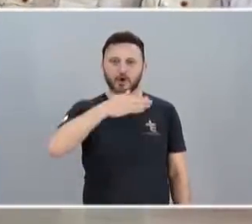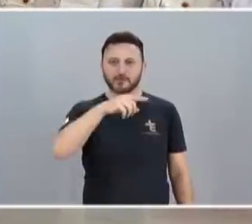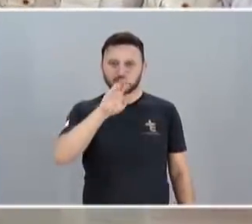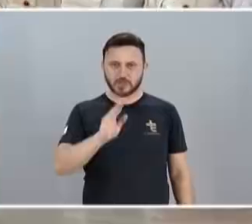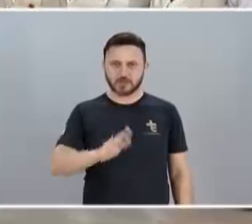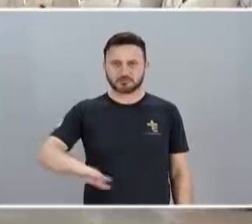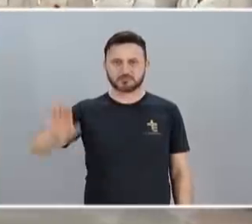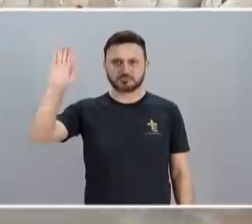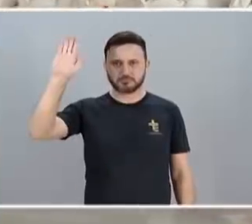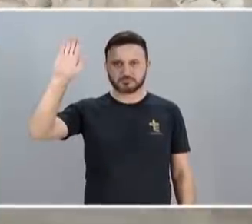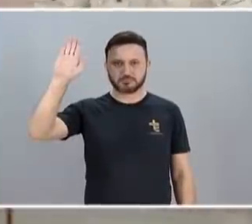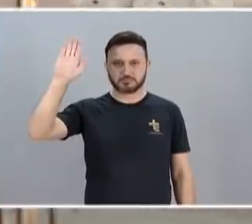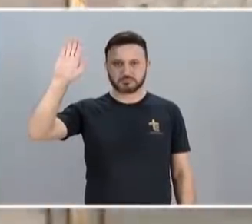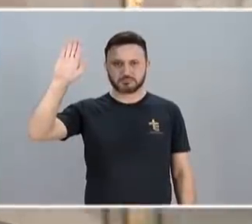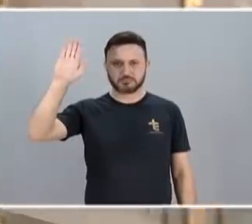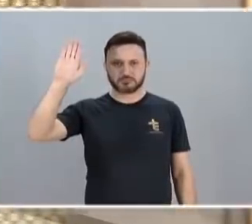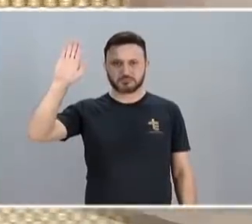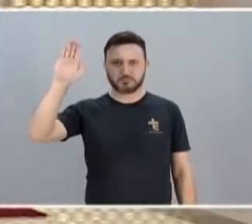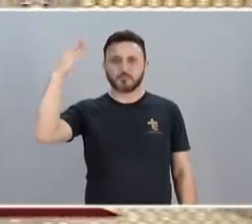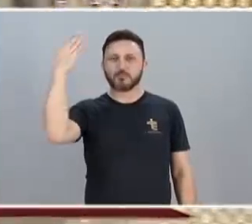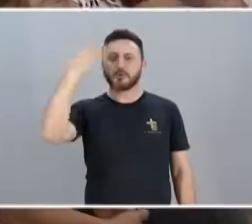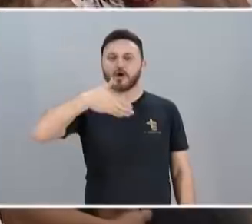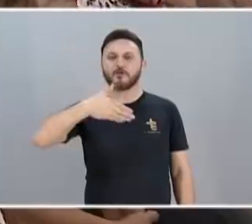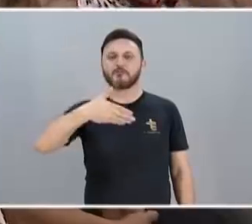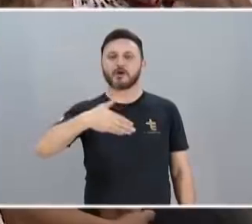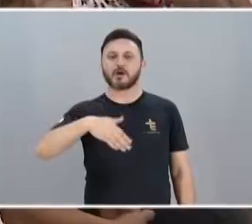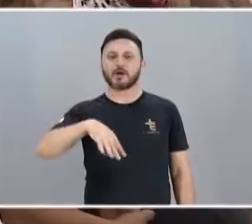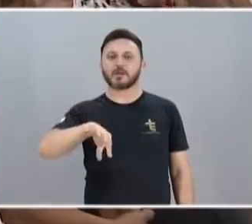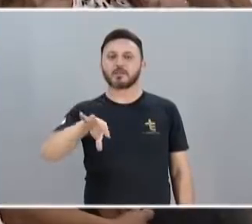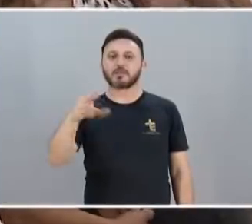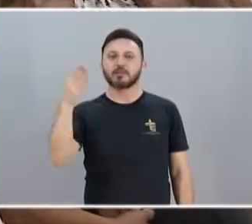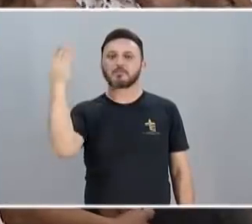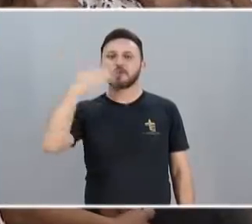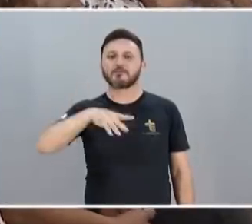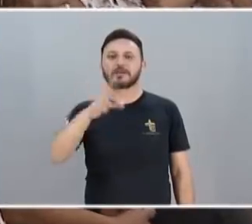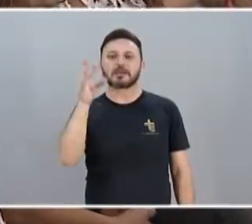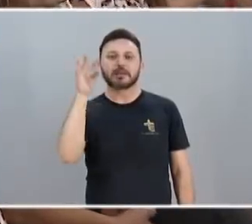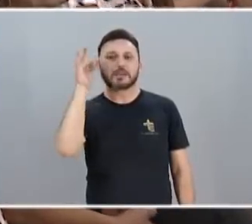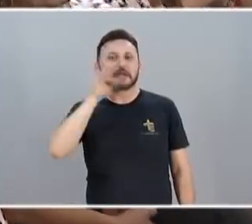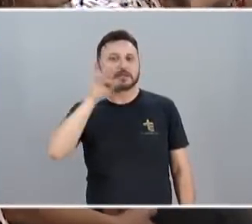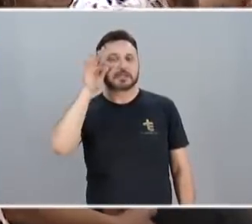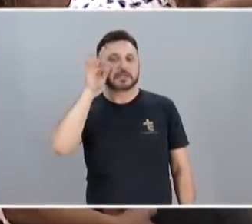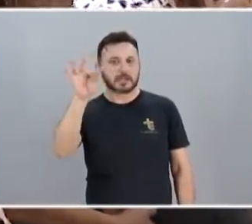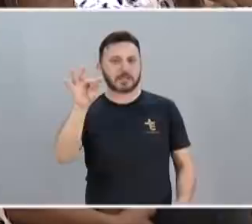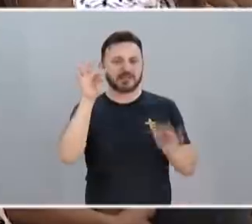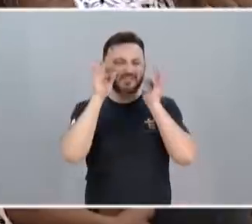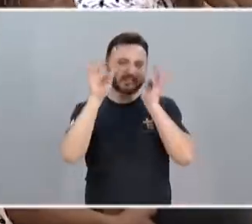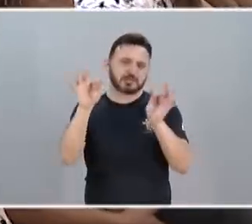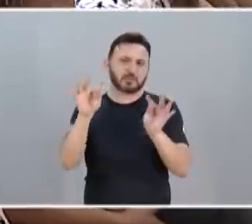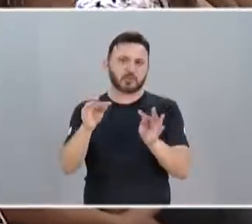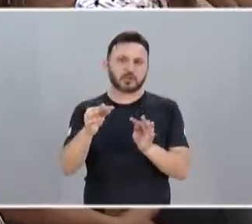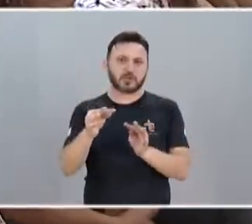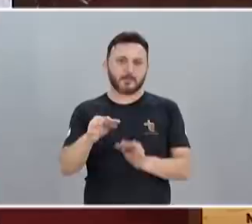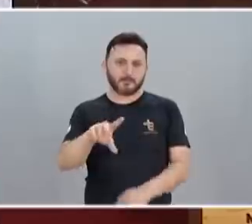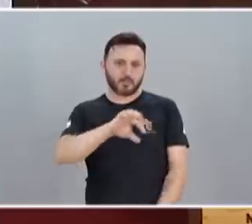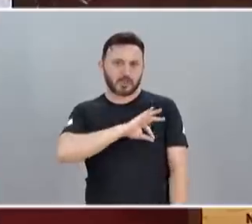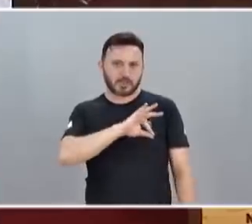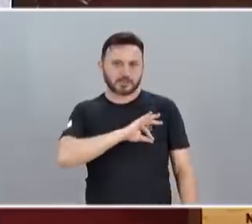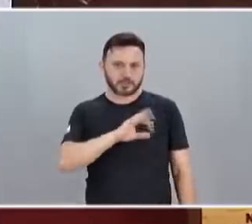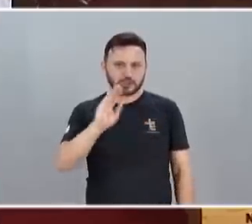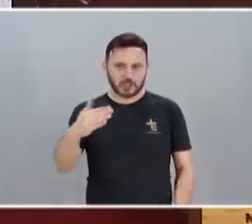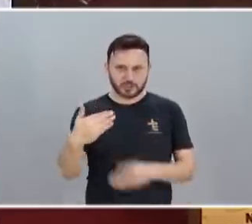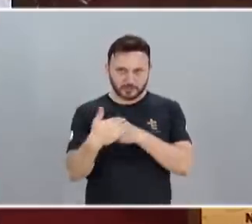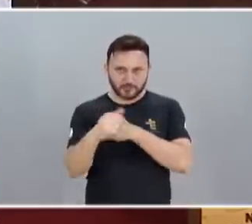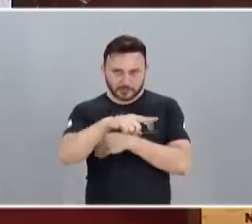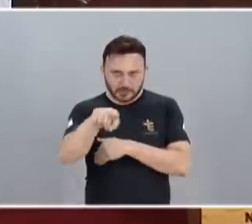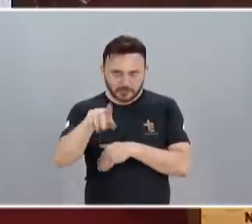Eu. Alguém? Alguém já teve uma depor, tá?